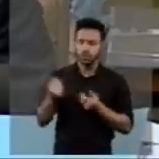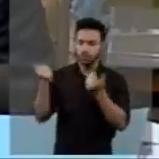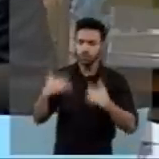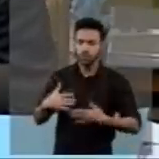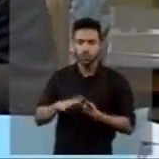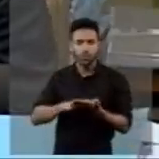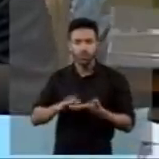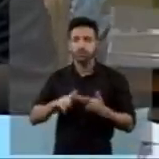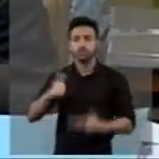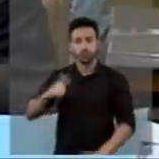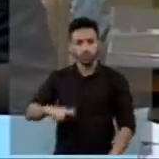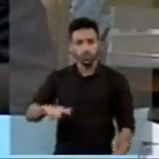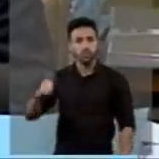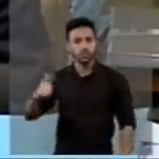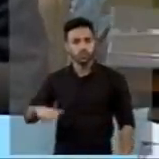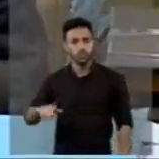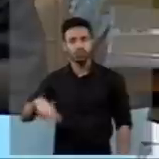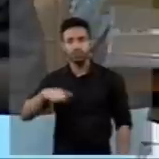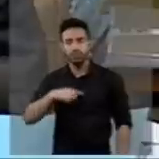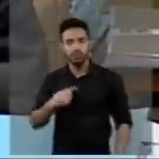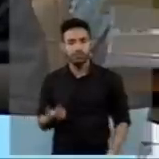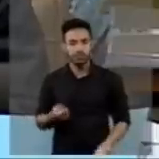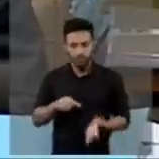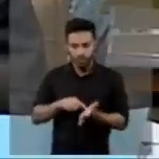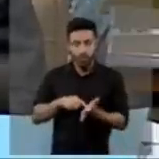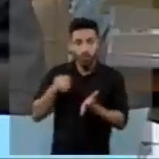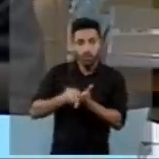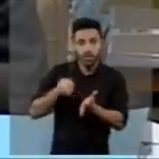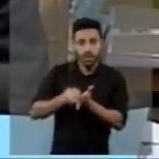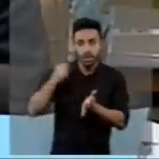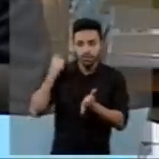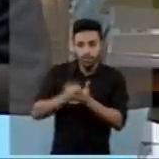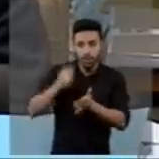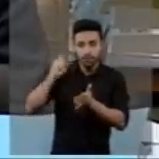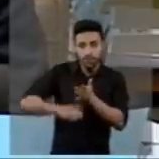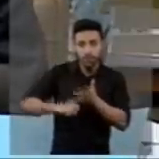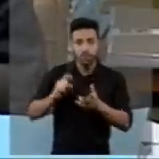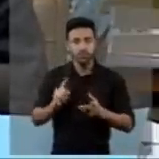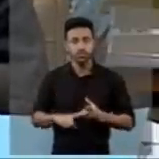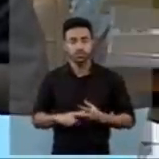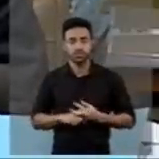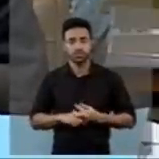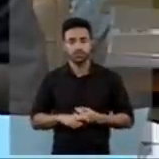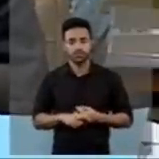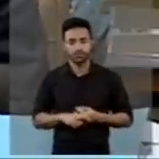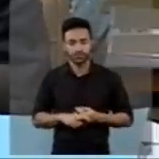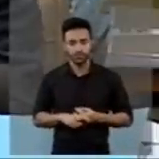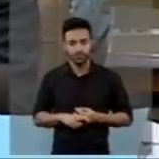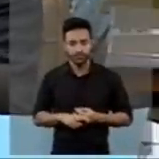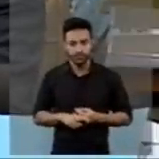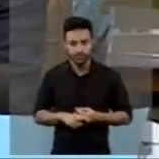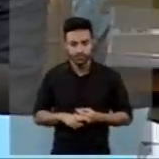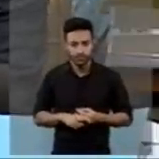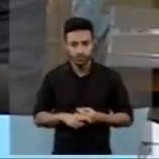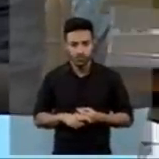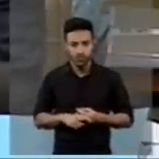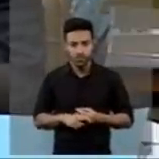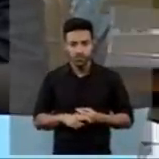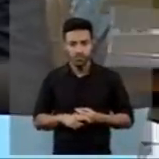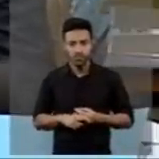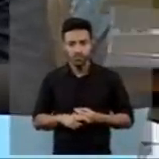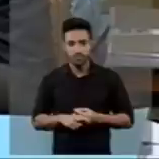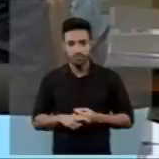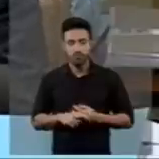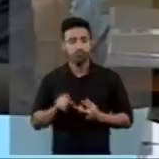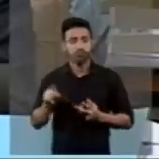e reiterado de obrigações tributárias principais e acessórias por parte da recorrente, que